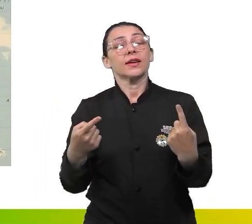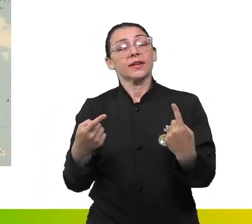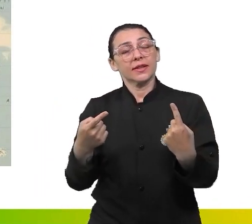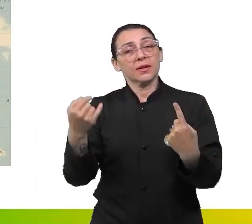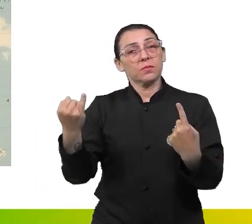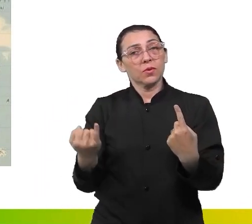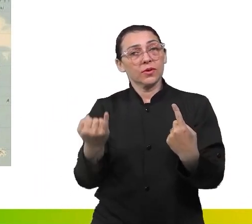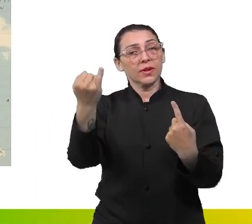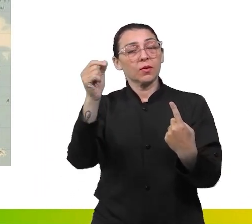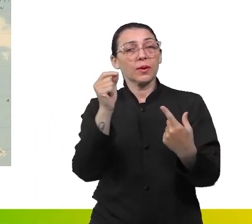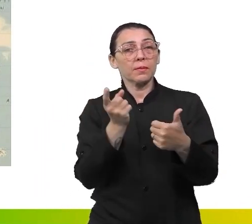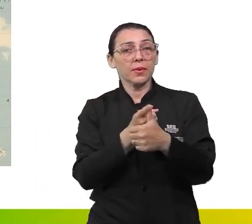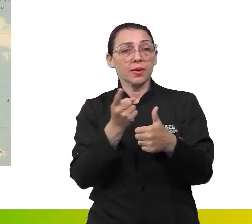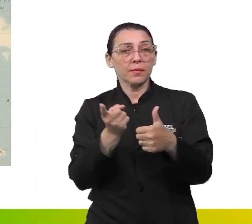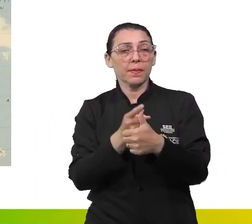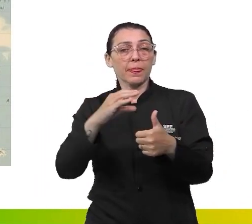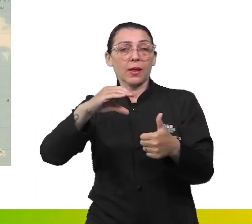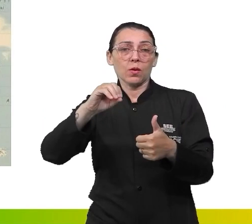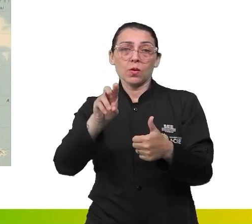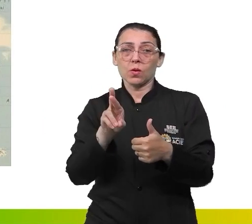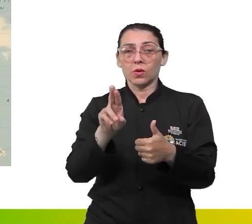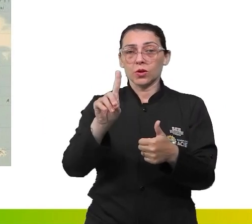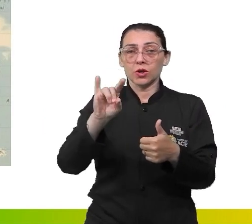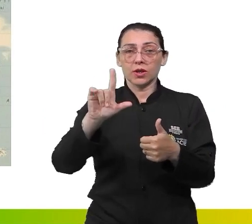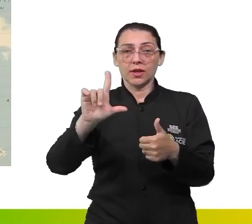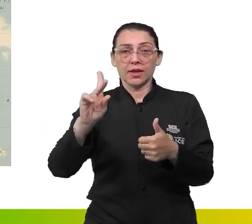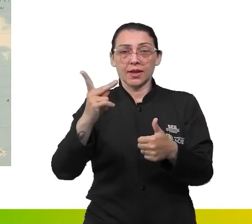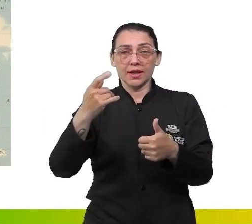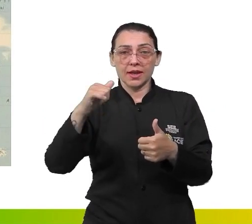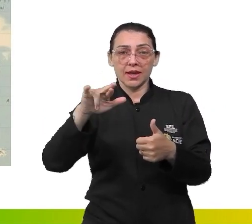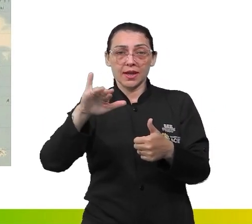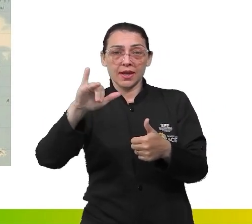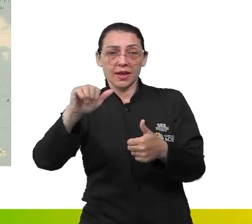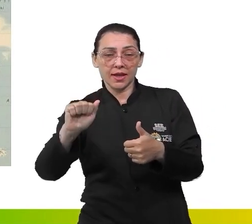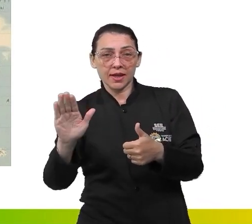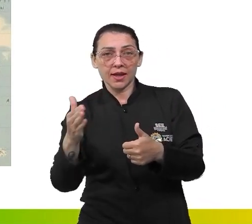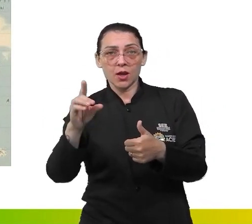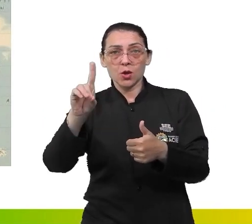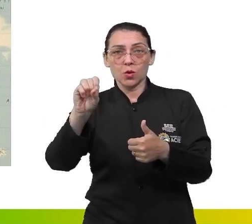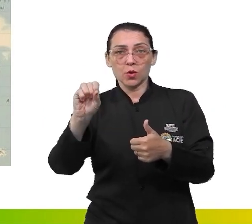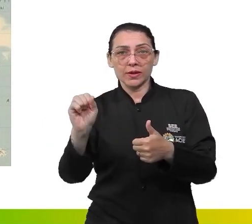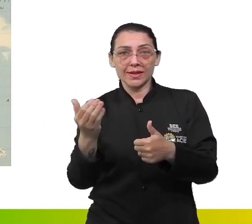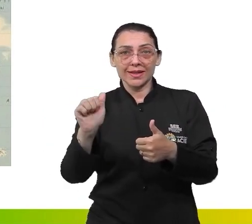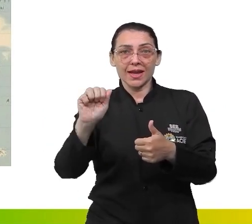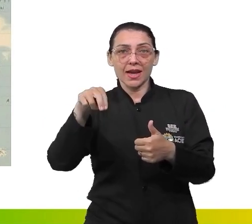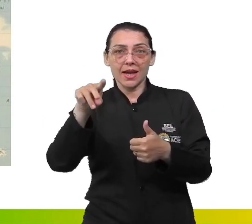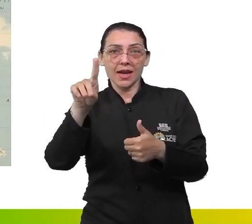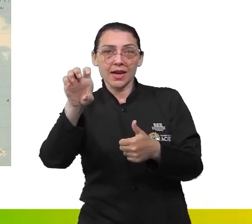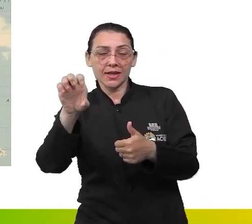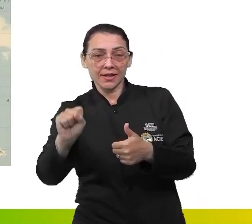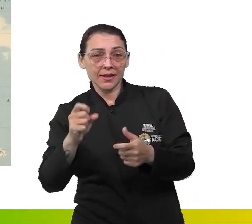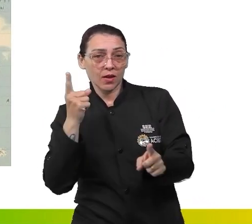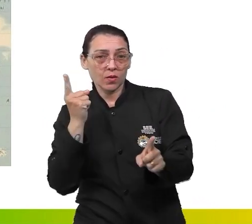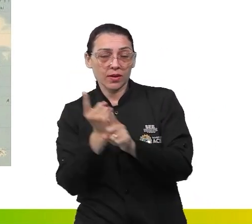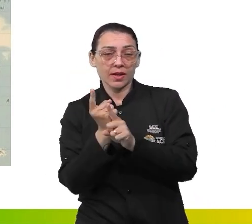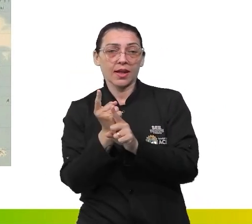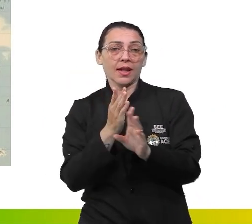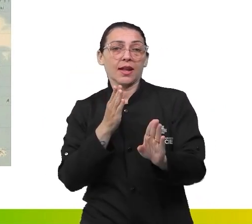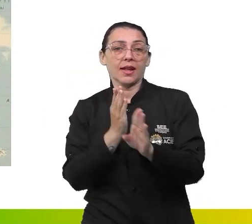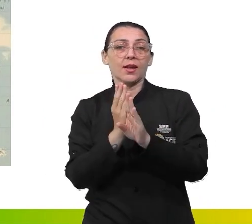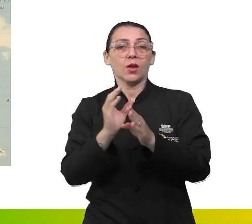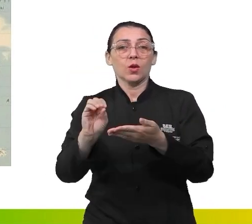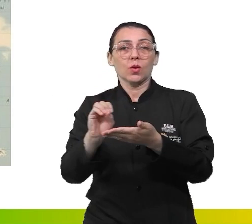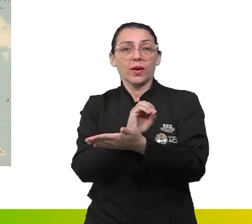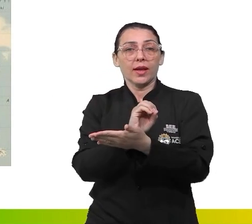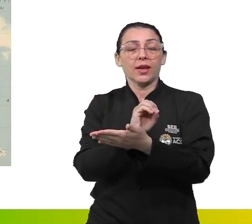destaque, primeiro aí, para a Cordilheira dos Andes. Por que para a Cordilheira dos Andes? Ela é encontrada na costa oeste da América